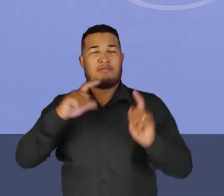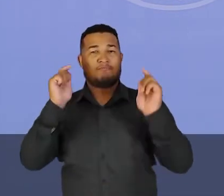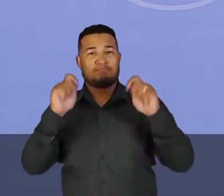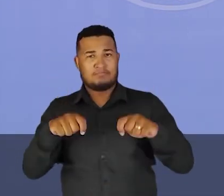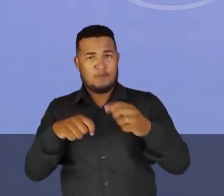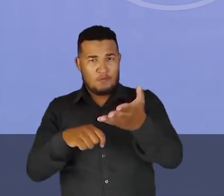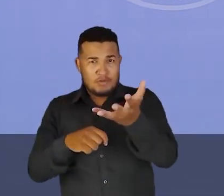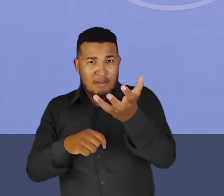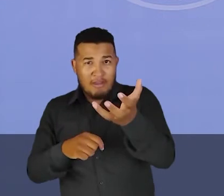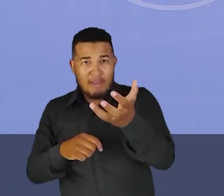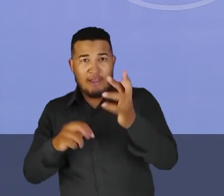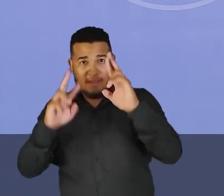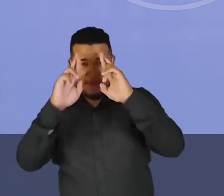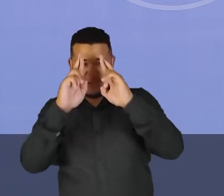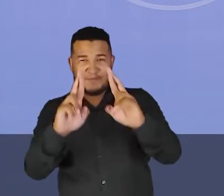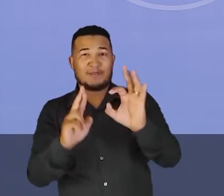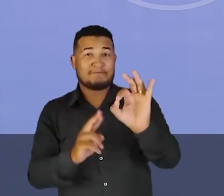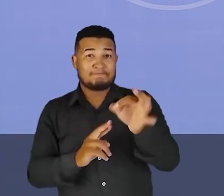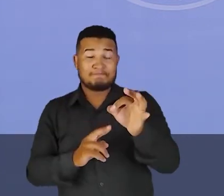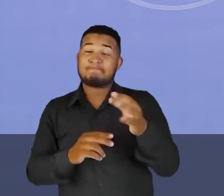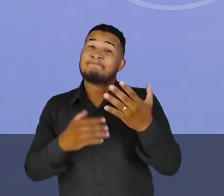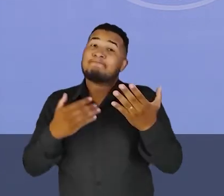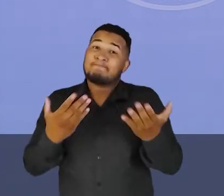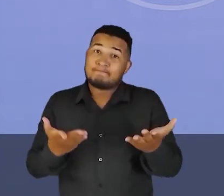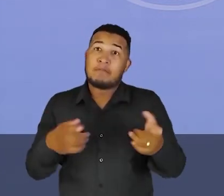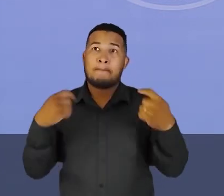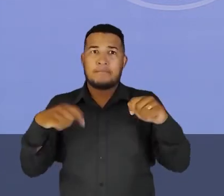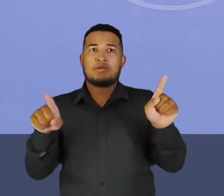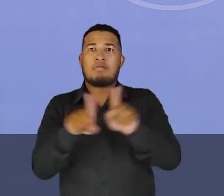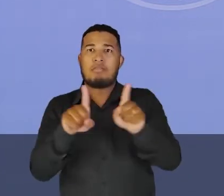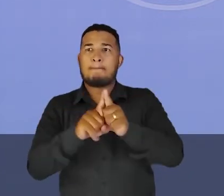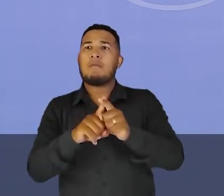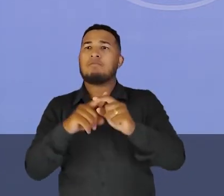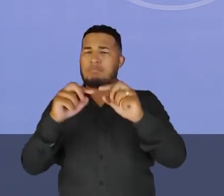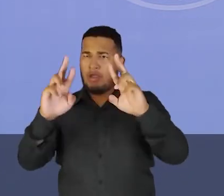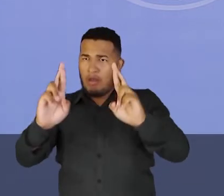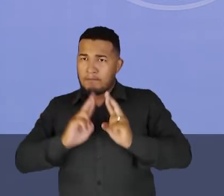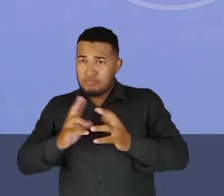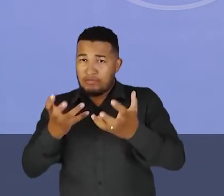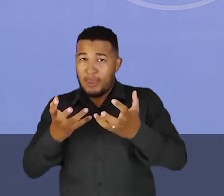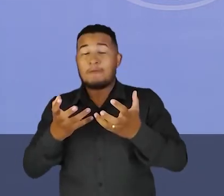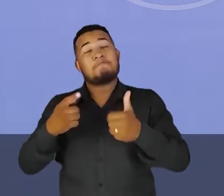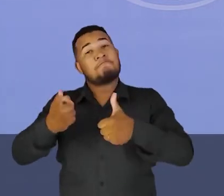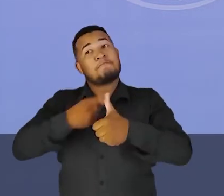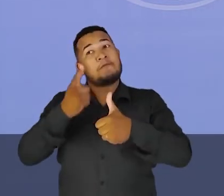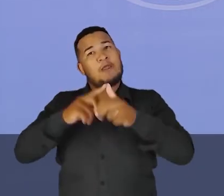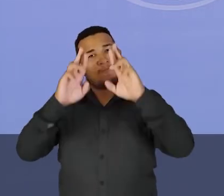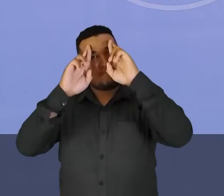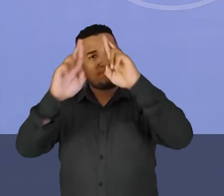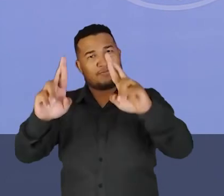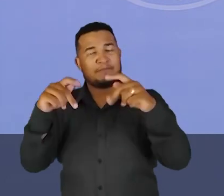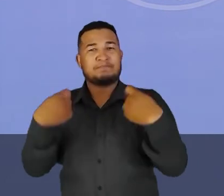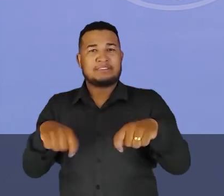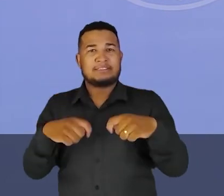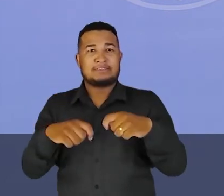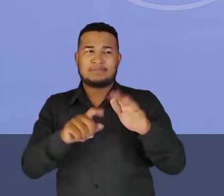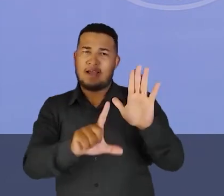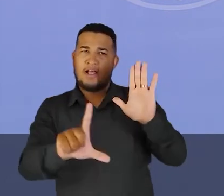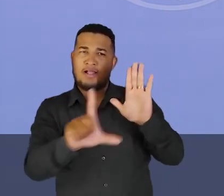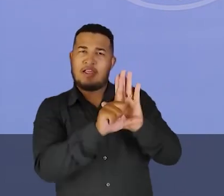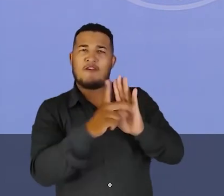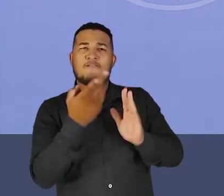quer ser respeitado. Então, nós devemos respeitar também. E, de acordo com a lei,